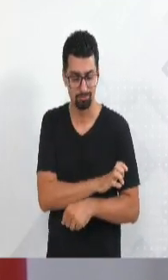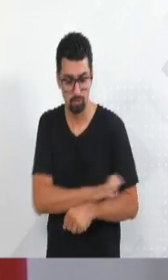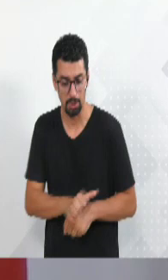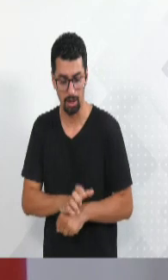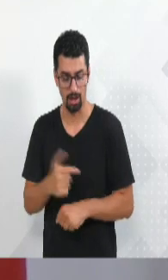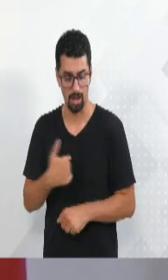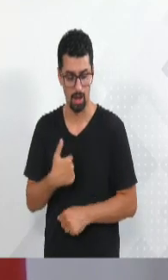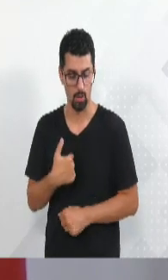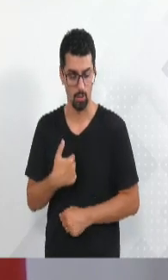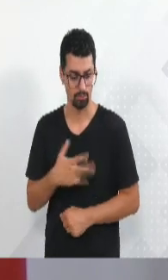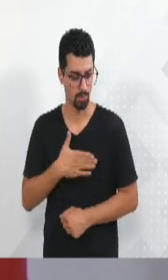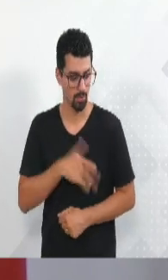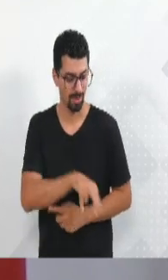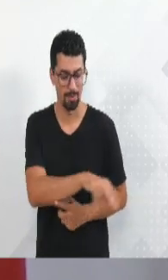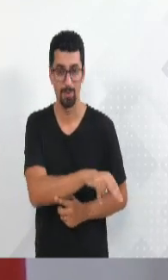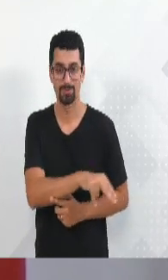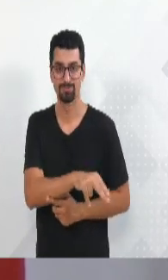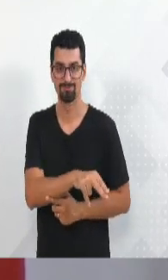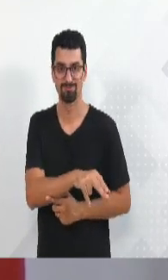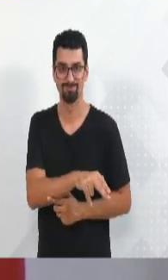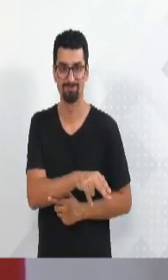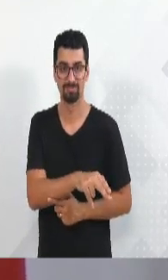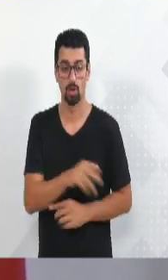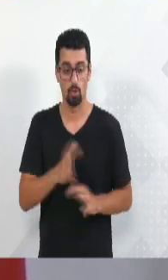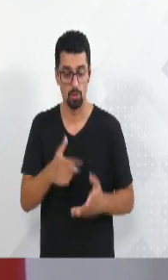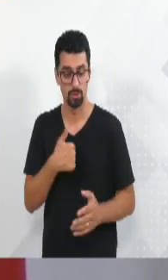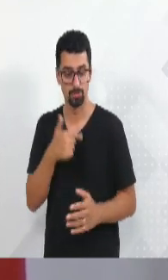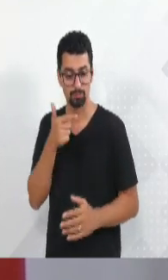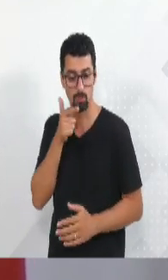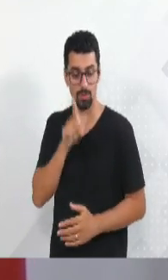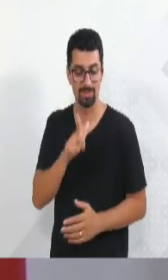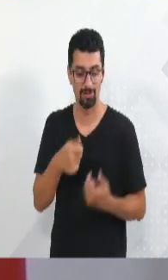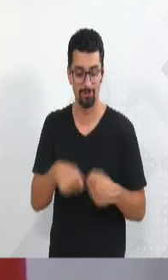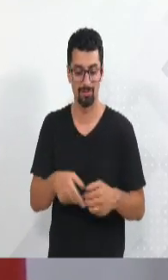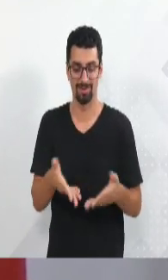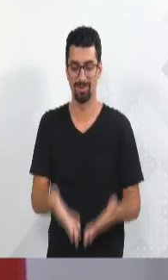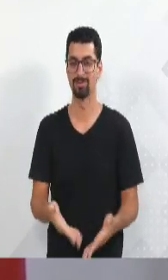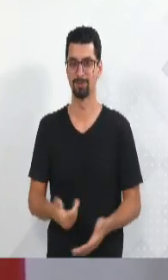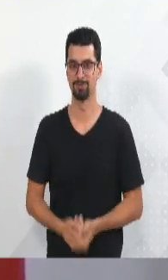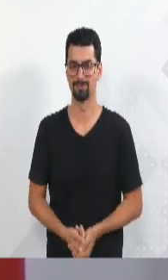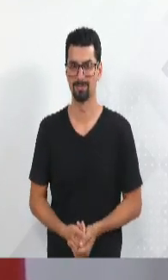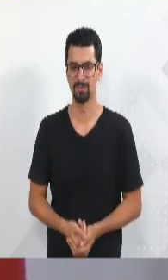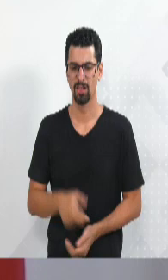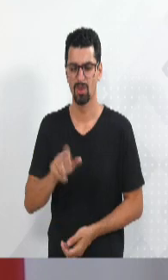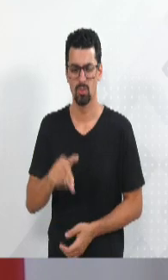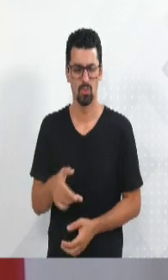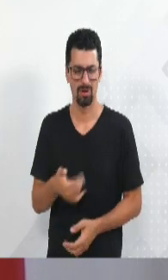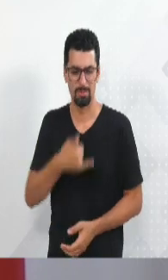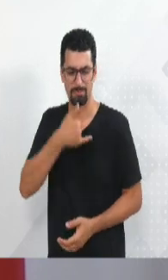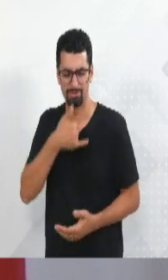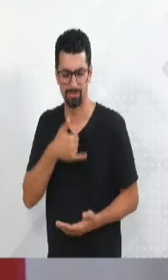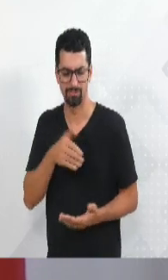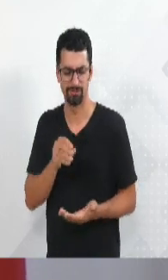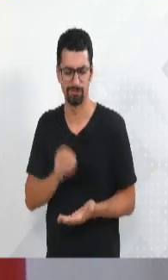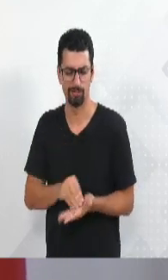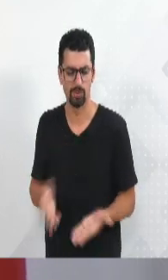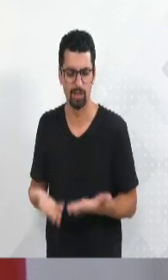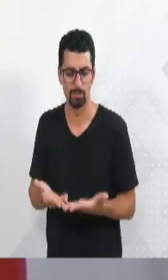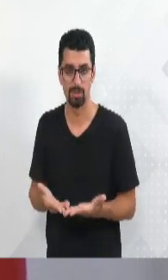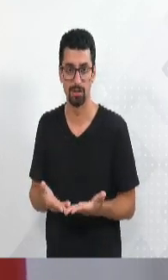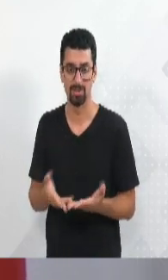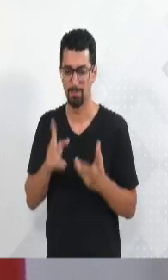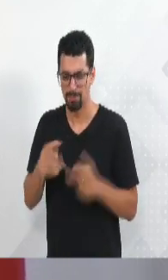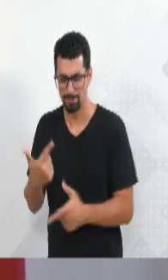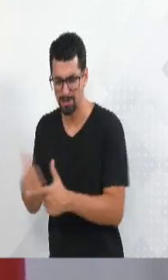irmãos e hoje eu consigo estar aqui por isso que essa fala jamais desanimei mesmo que venha um vento contrários é